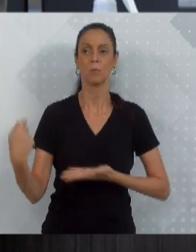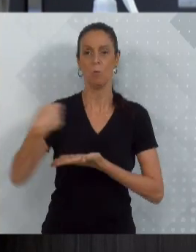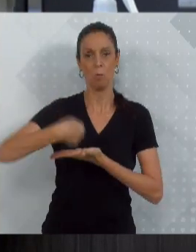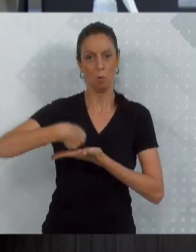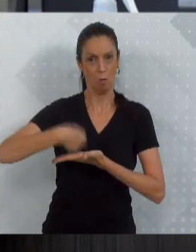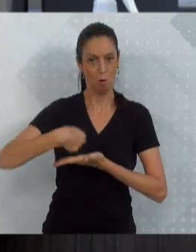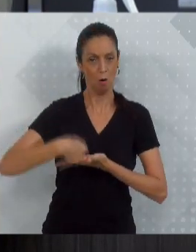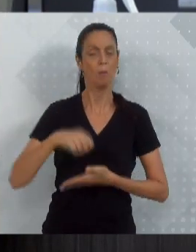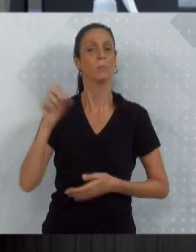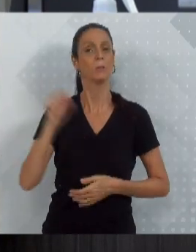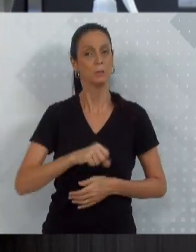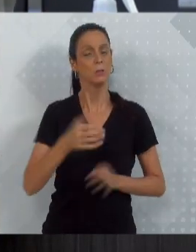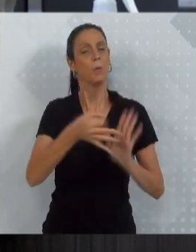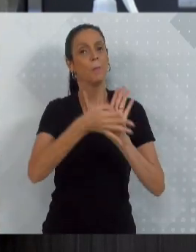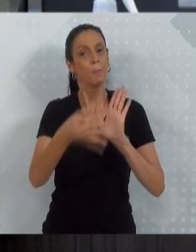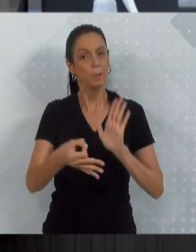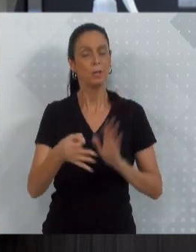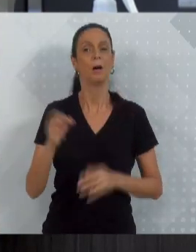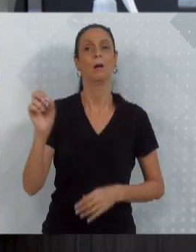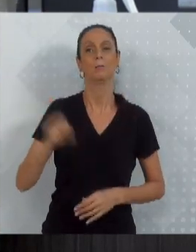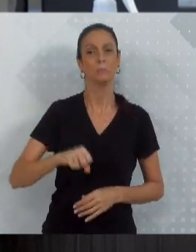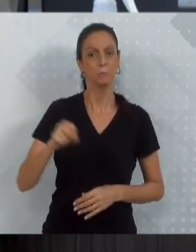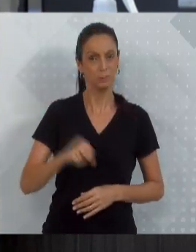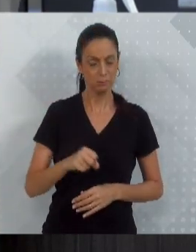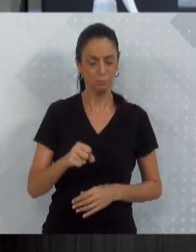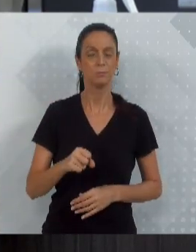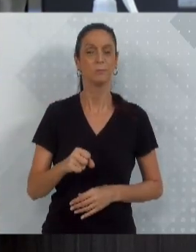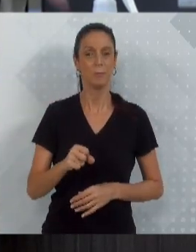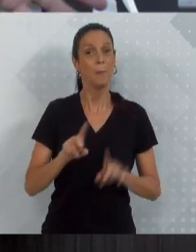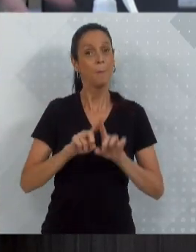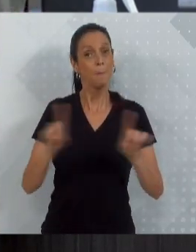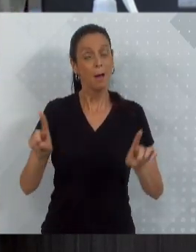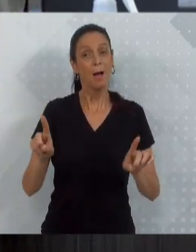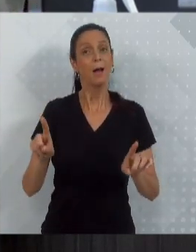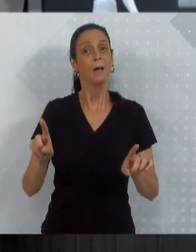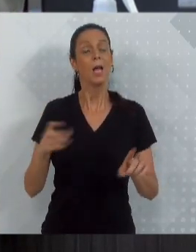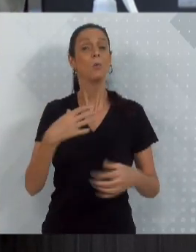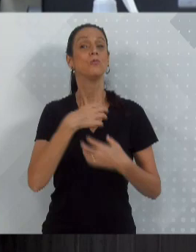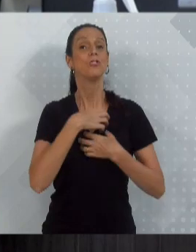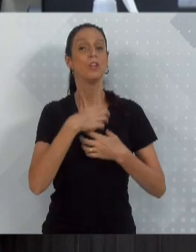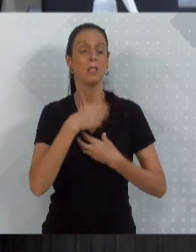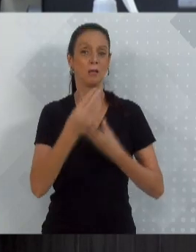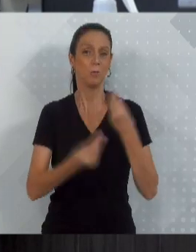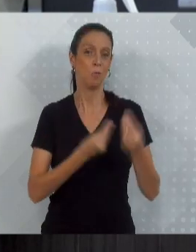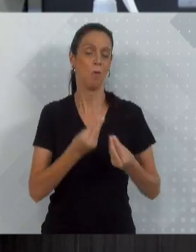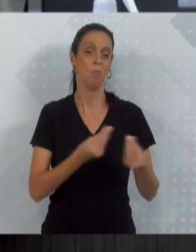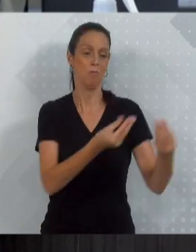pelo posicionamento favorável. Agora, deixa claro de que foi a condição que foi trazida aqui, de regime